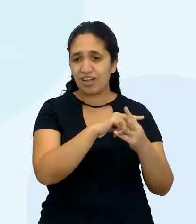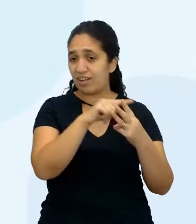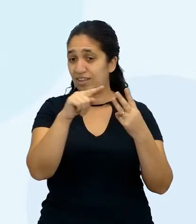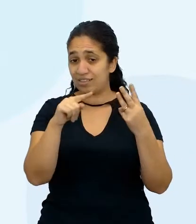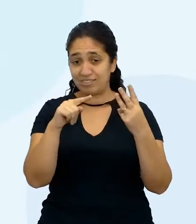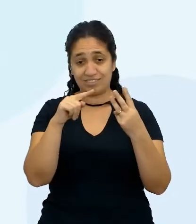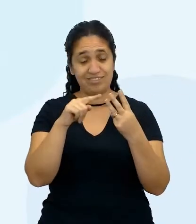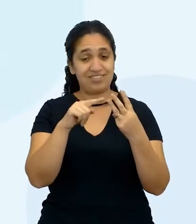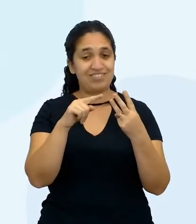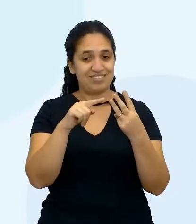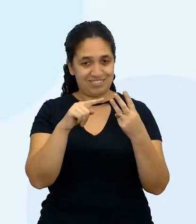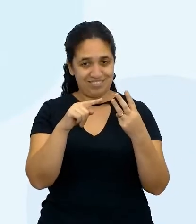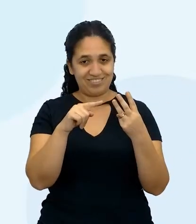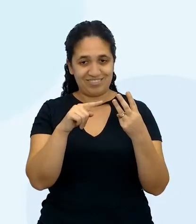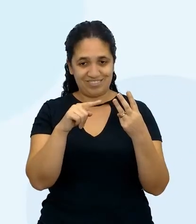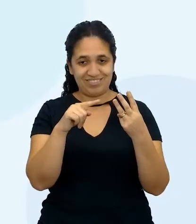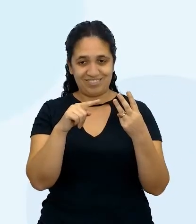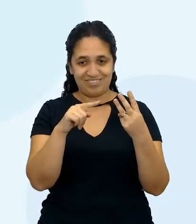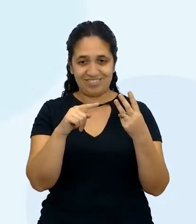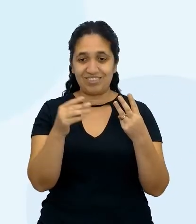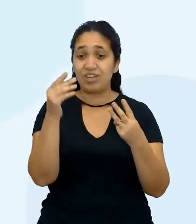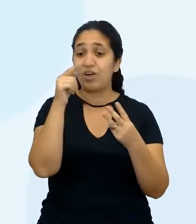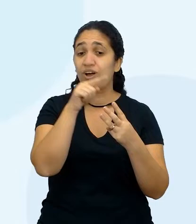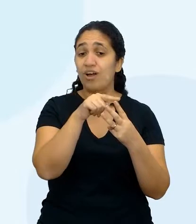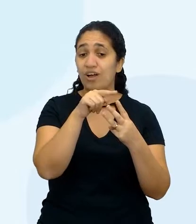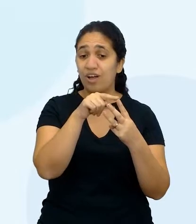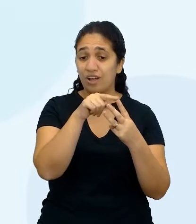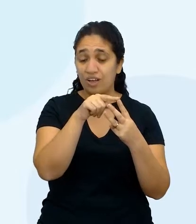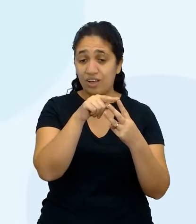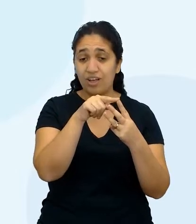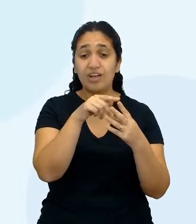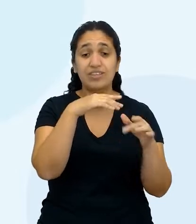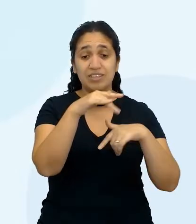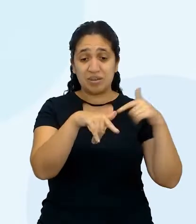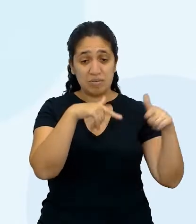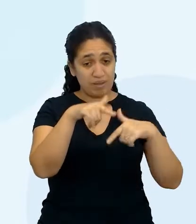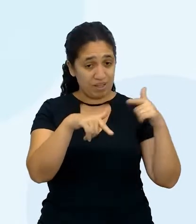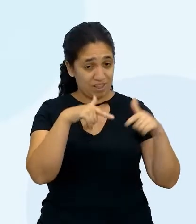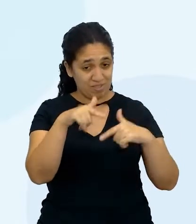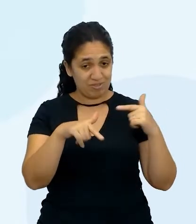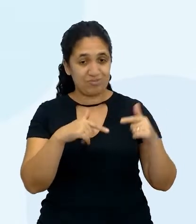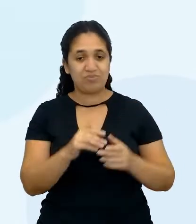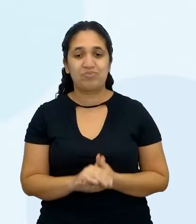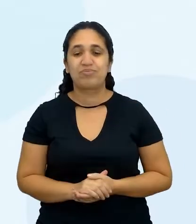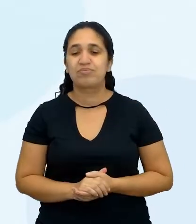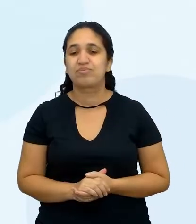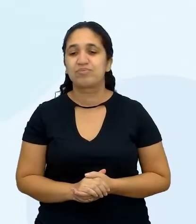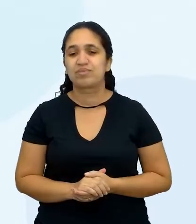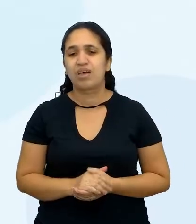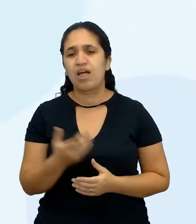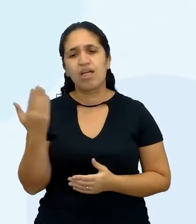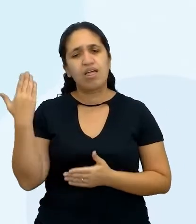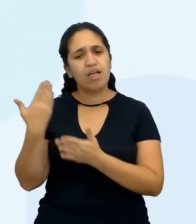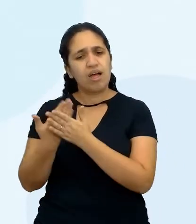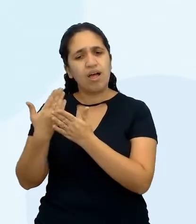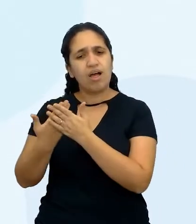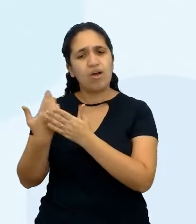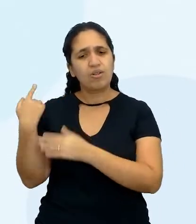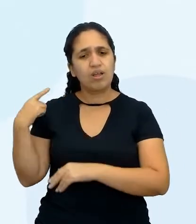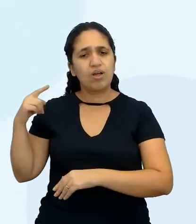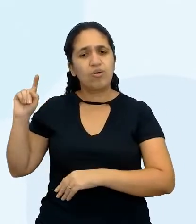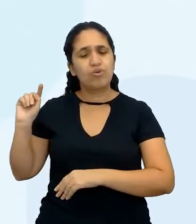do componente a gente está se concentrando agora no nome trabalho. E na última aula o que eu fiz